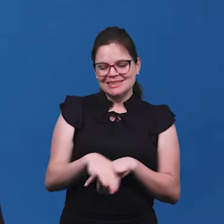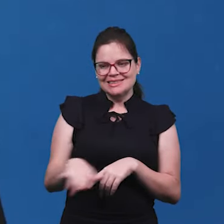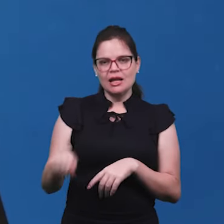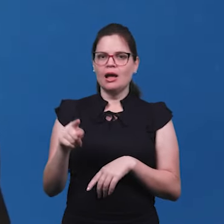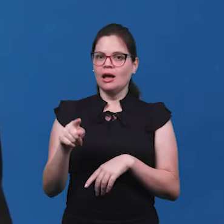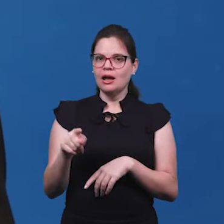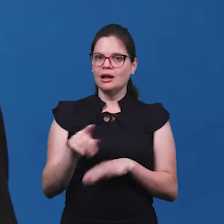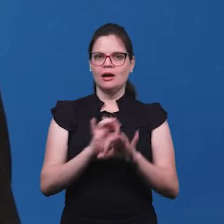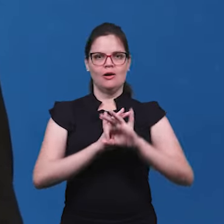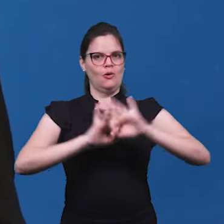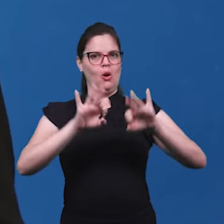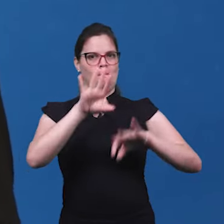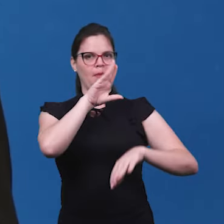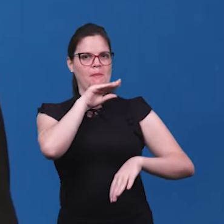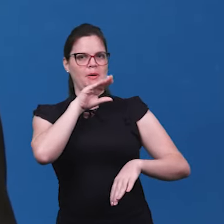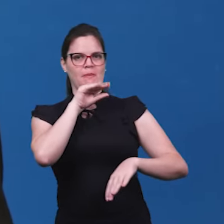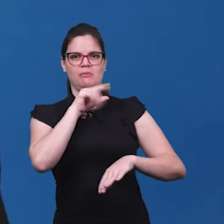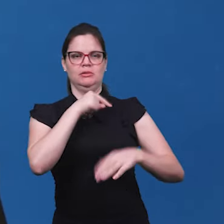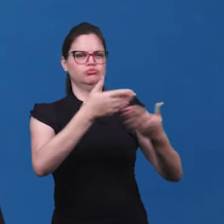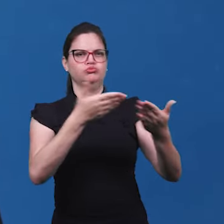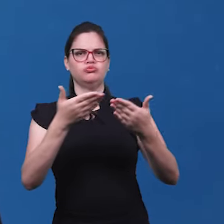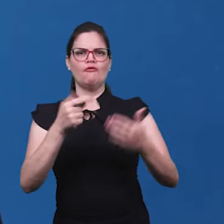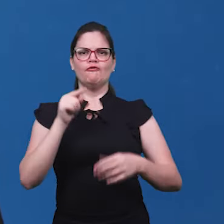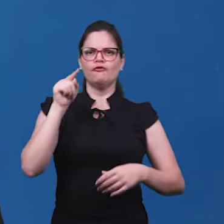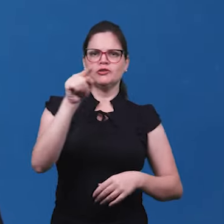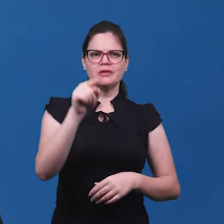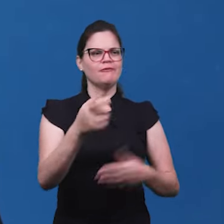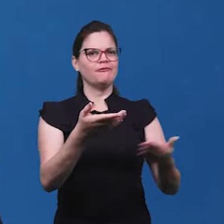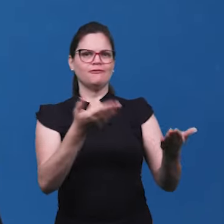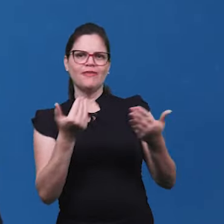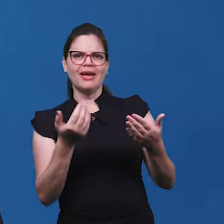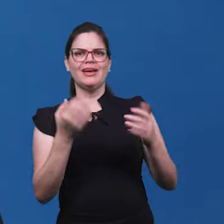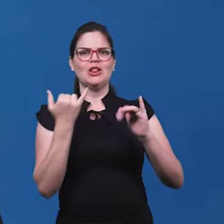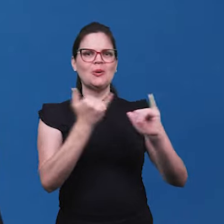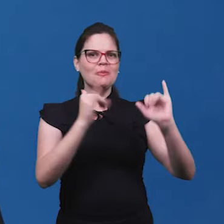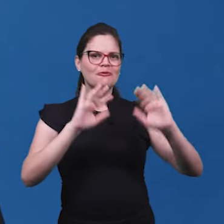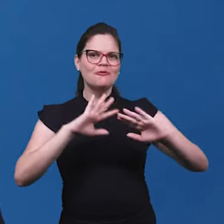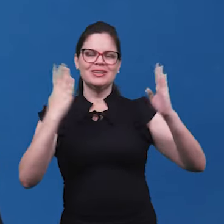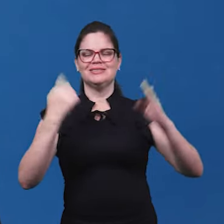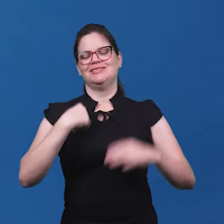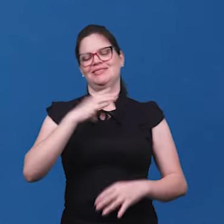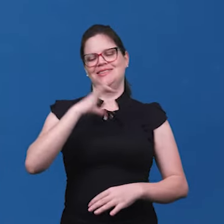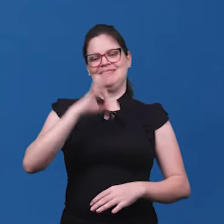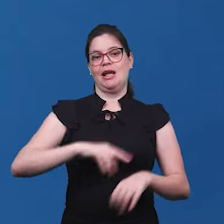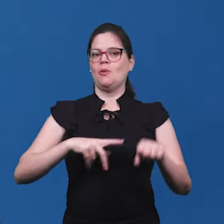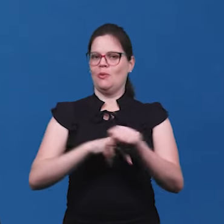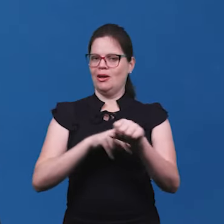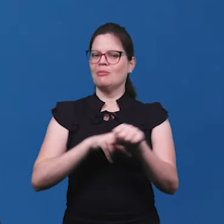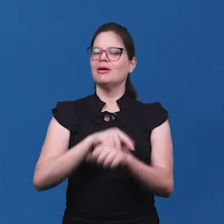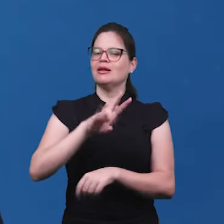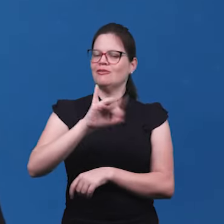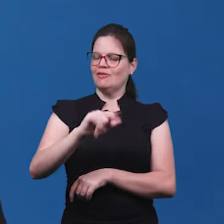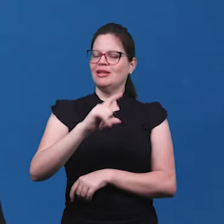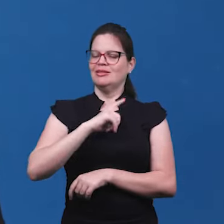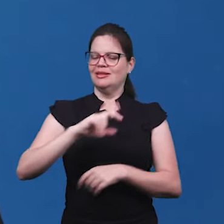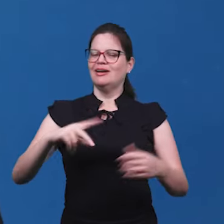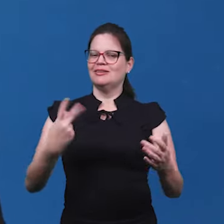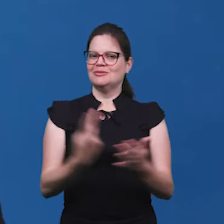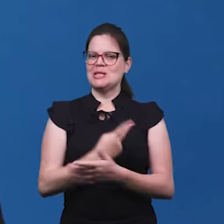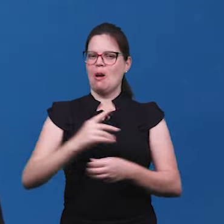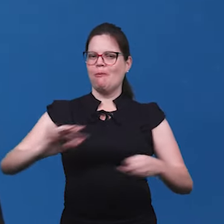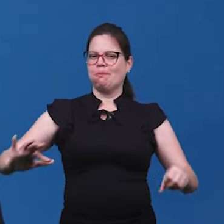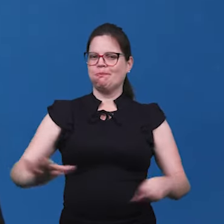estava desenvolvendo, tem uma ótima desenvoltura para poder fazer um convite para o Trombetas e Festas. Estou certo de que em Guarapari,